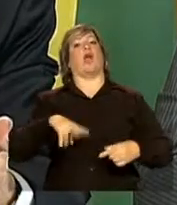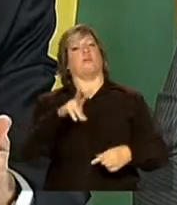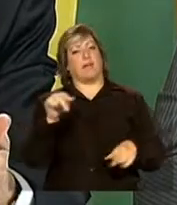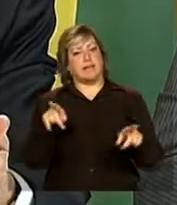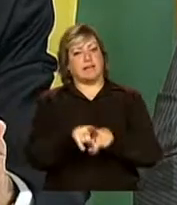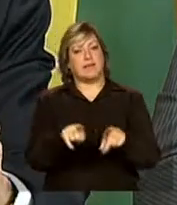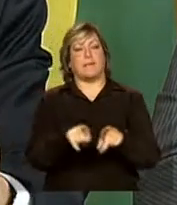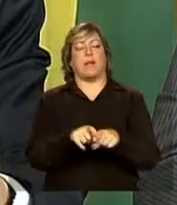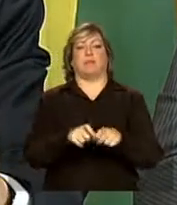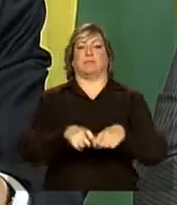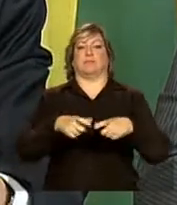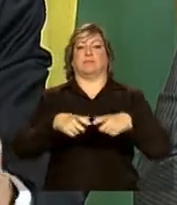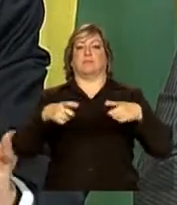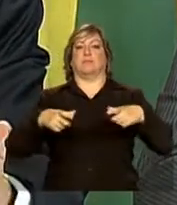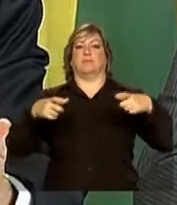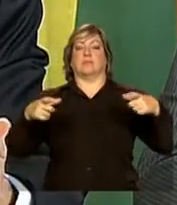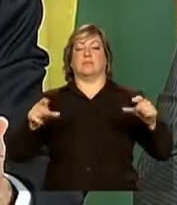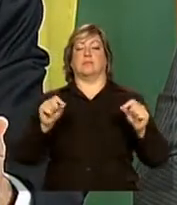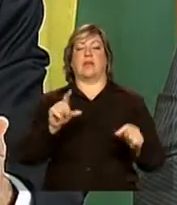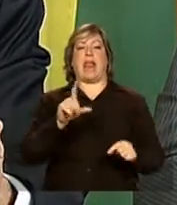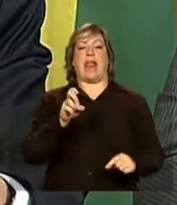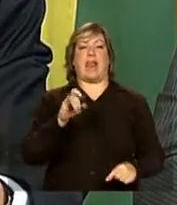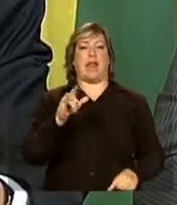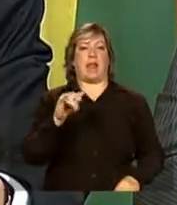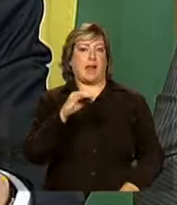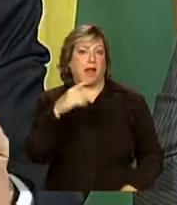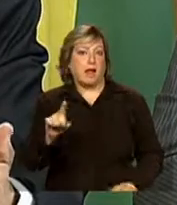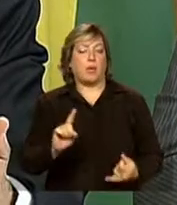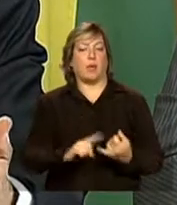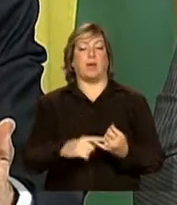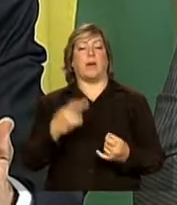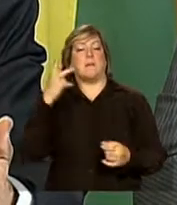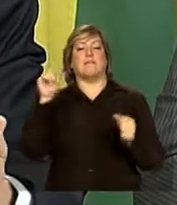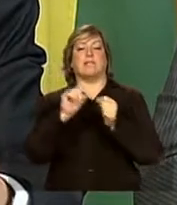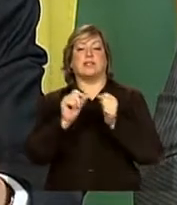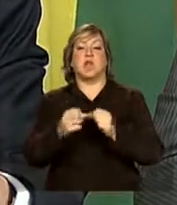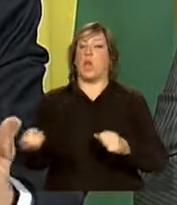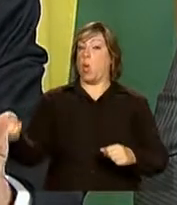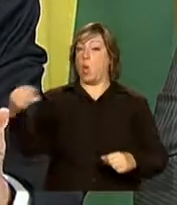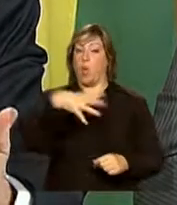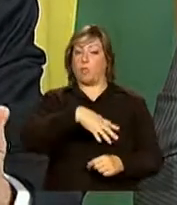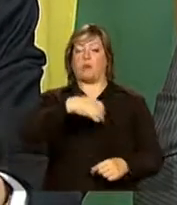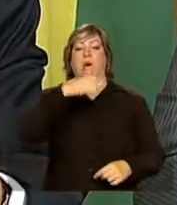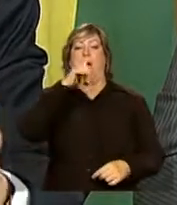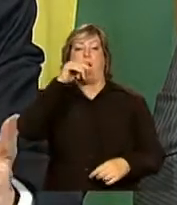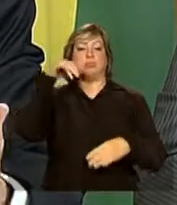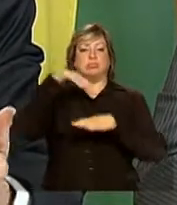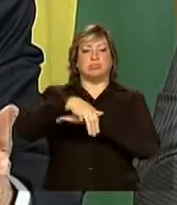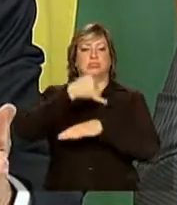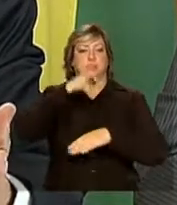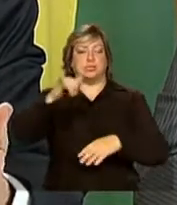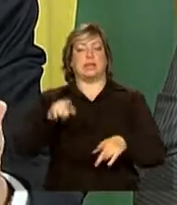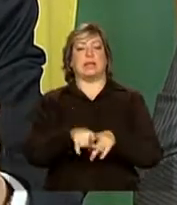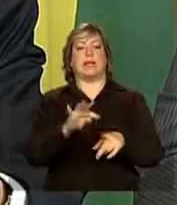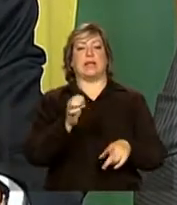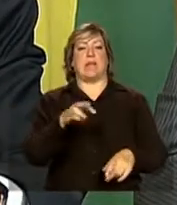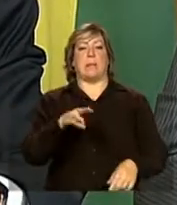também aumentando os leilões para a construção de novas hidrelétricas,